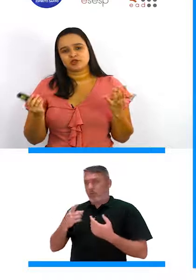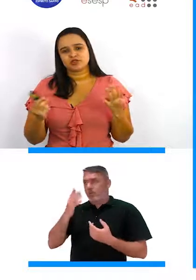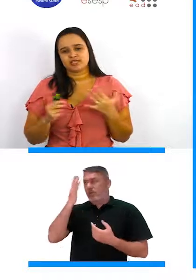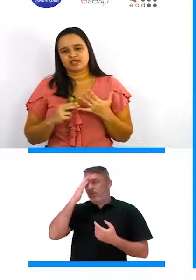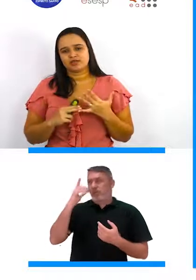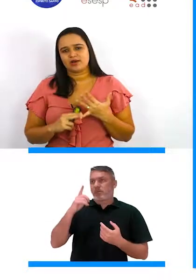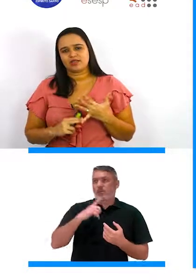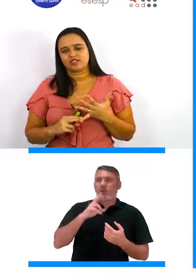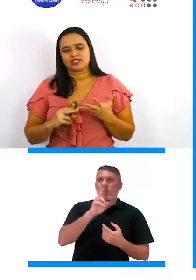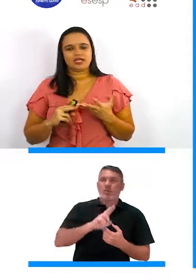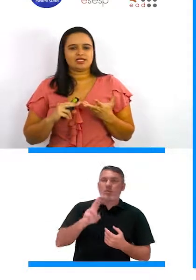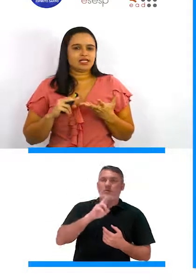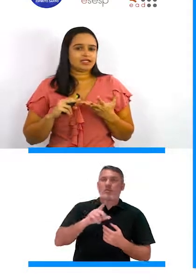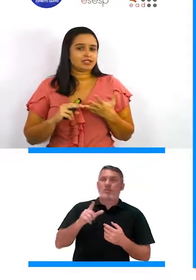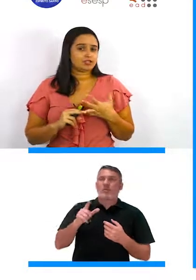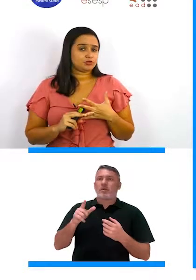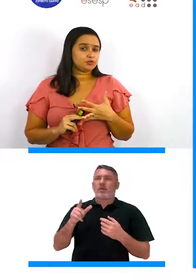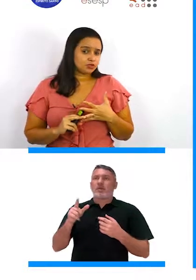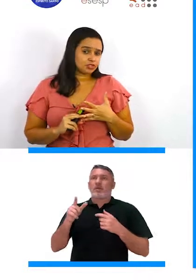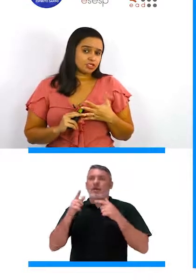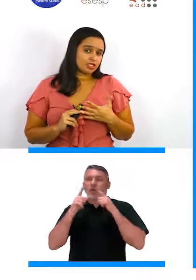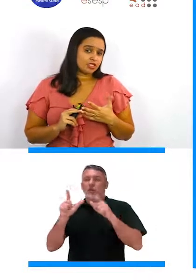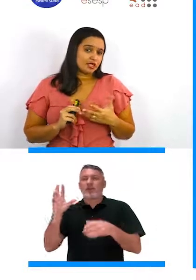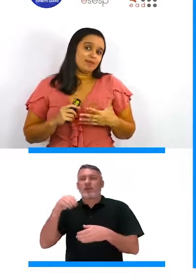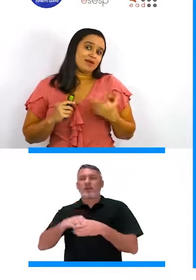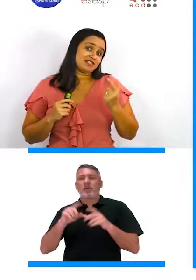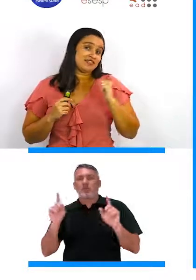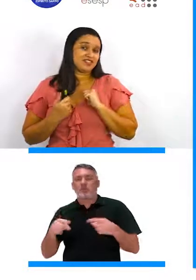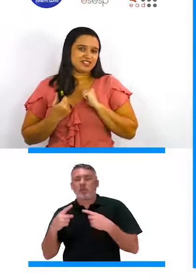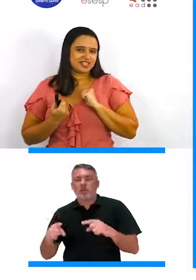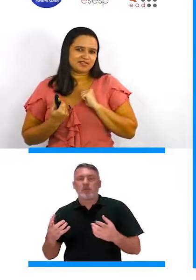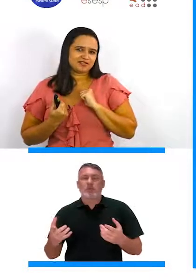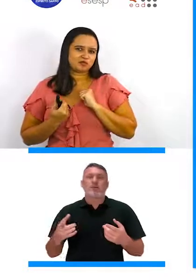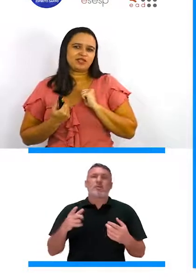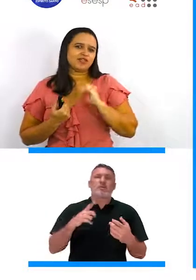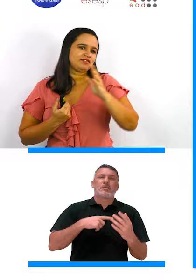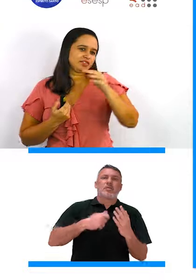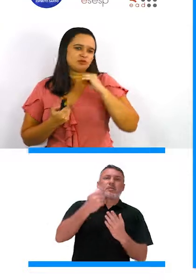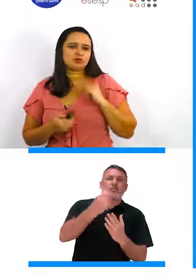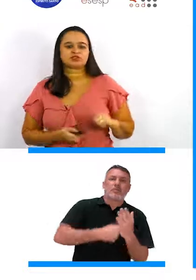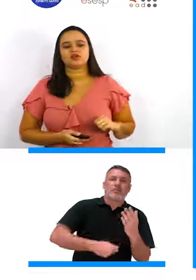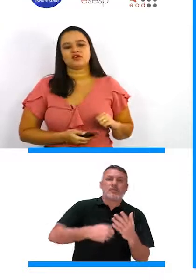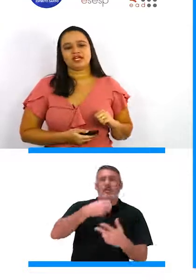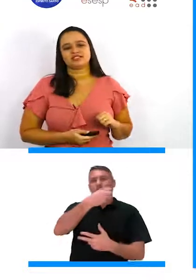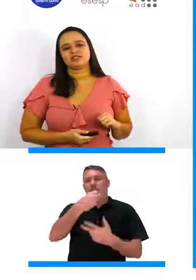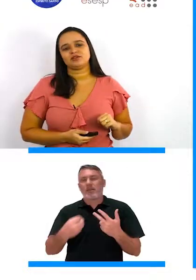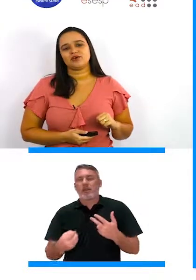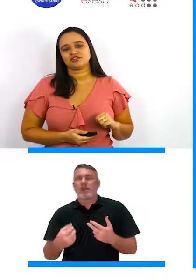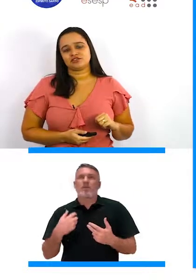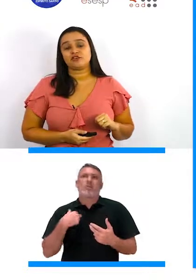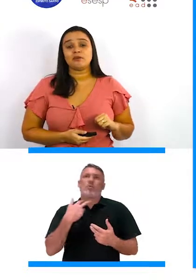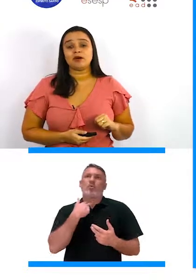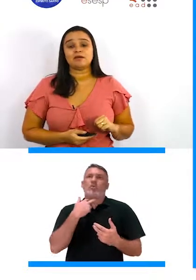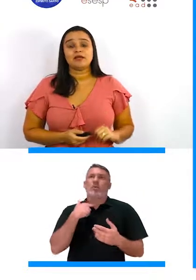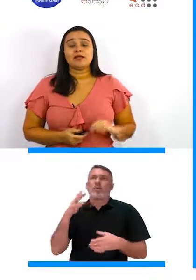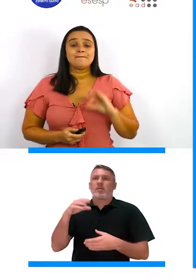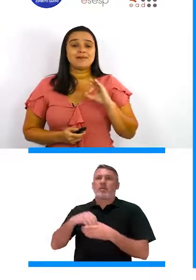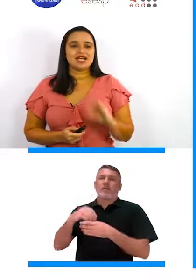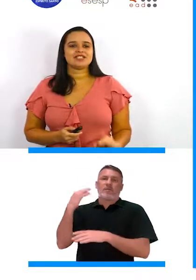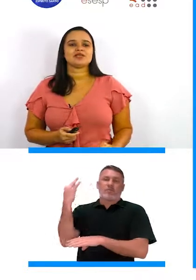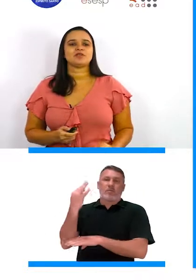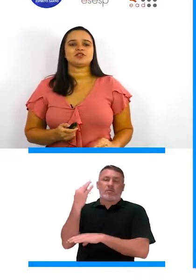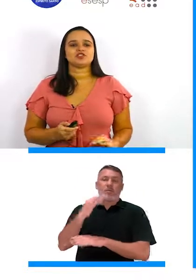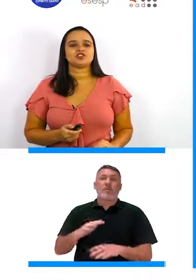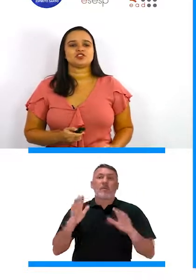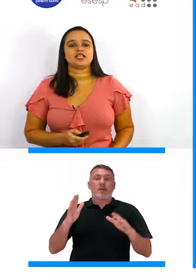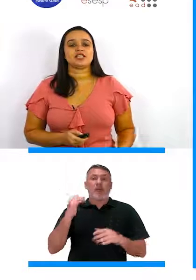gente pode usar essa linguagem na letra de música, mas se vai fazer a redação do Enem, você não pode colocar essa linguagem informal.